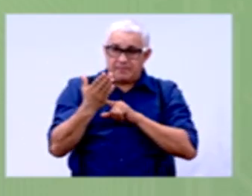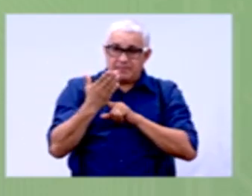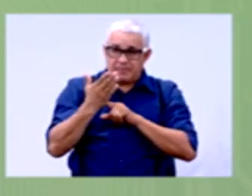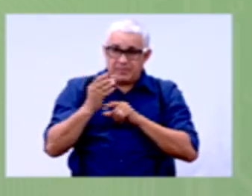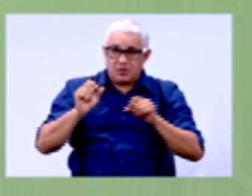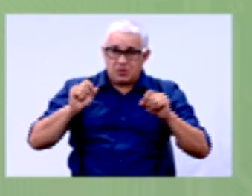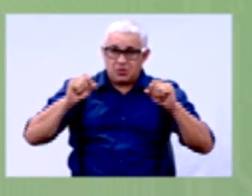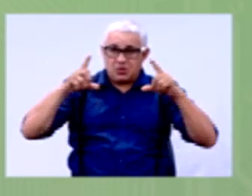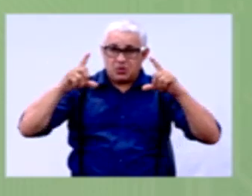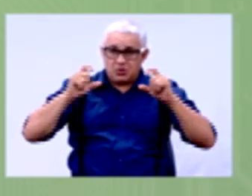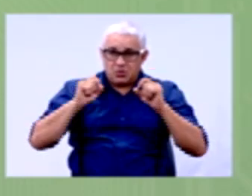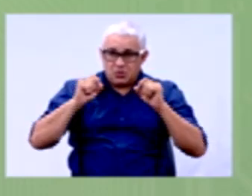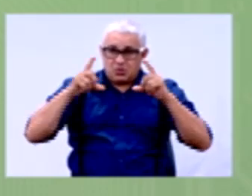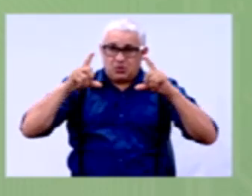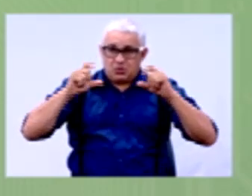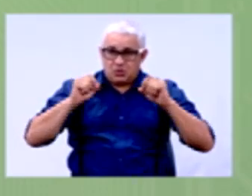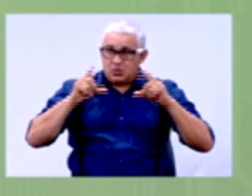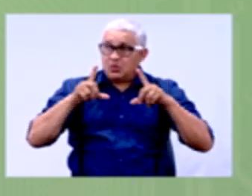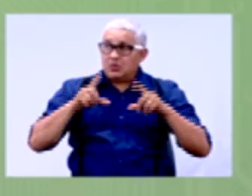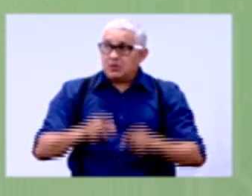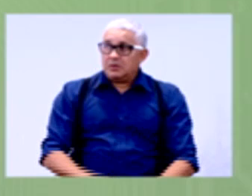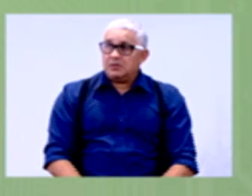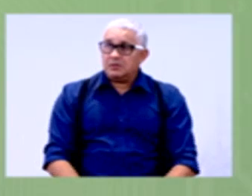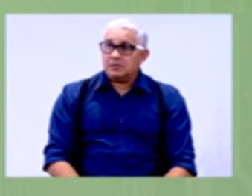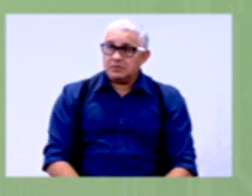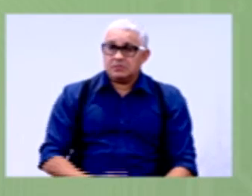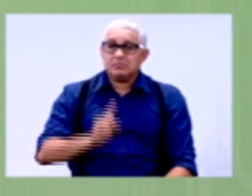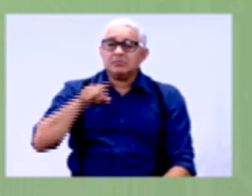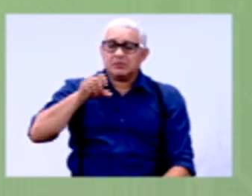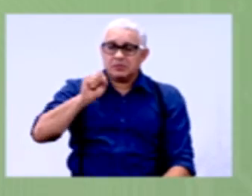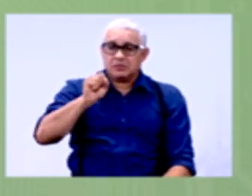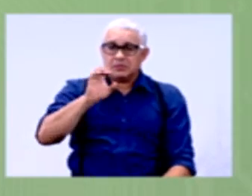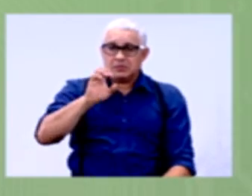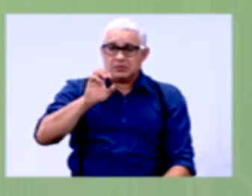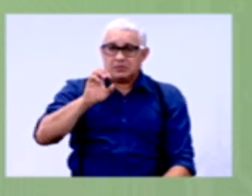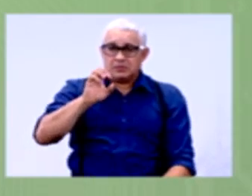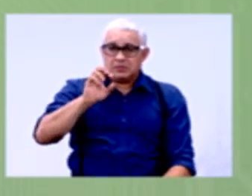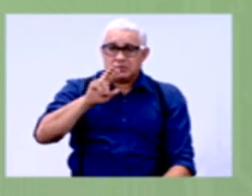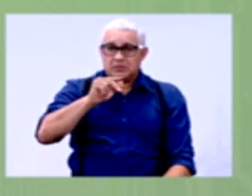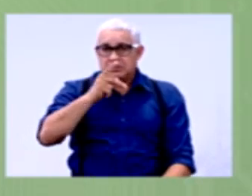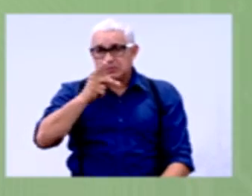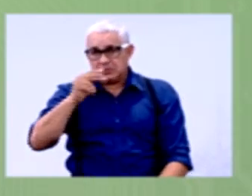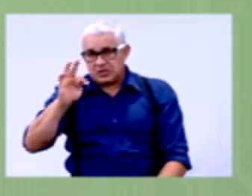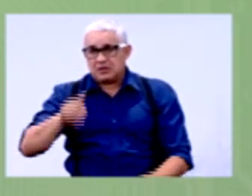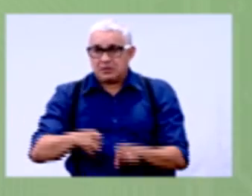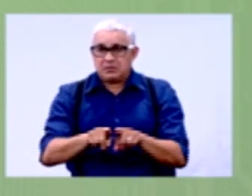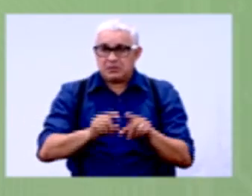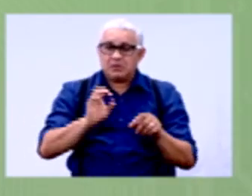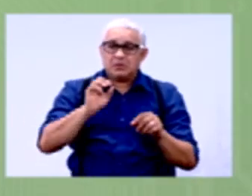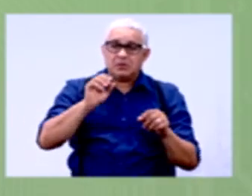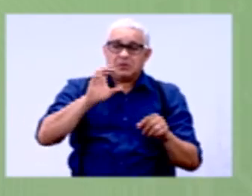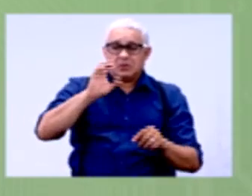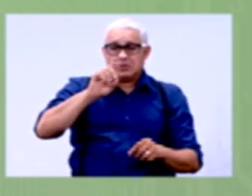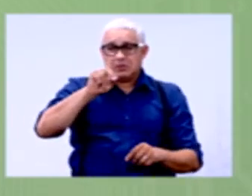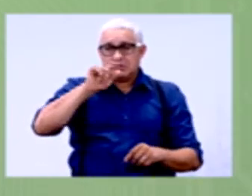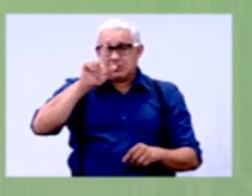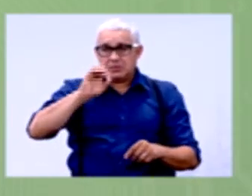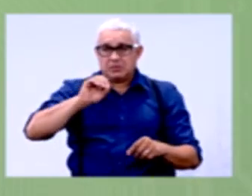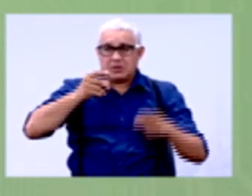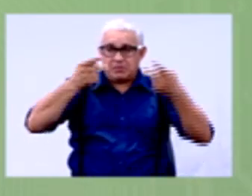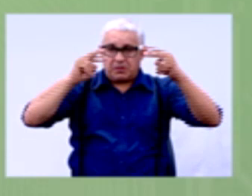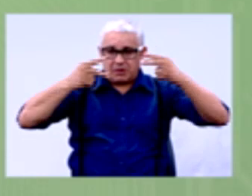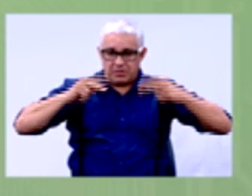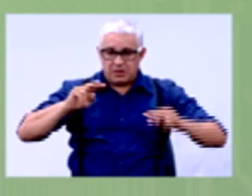certo? Vamos deixar o script para depois aqui, que eu vou mostrar só o código HTML e depois a gente volta lá em cima para